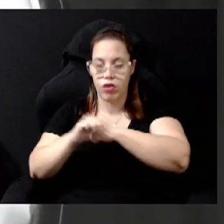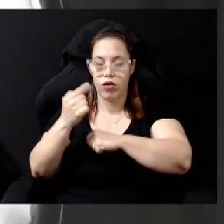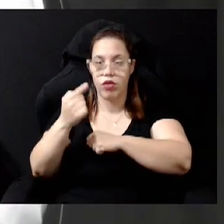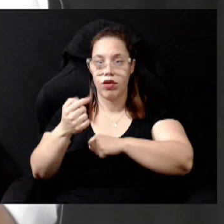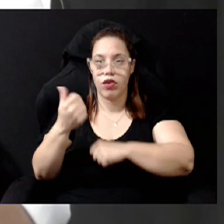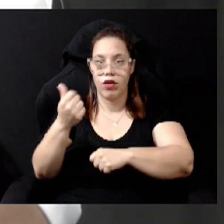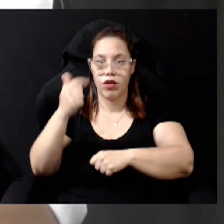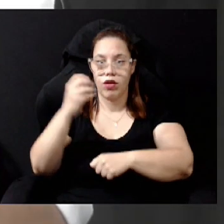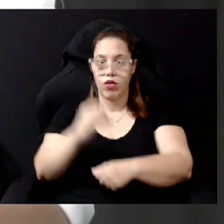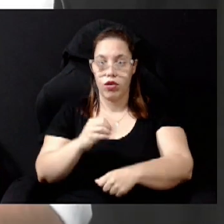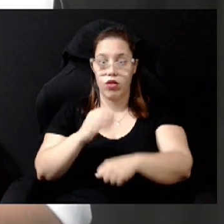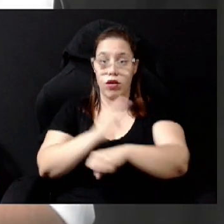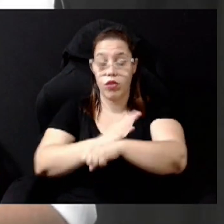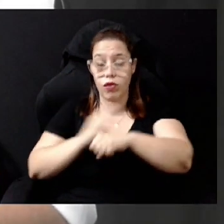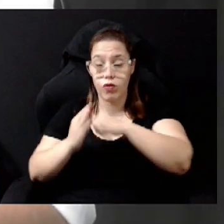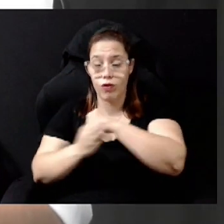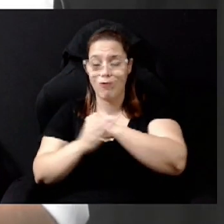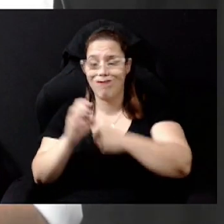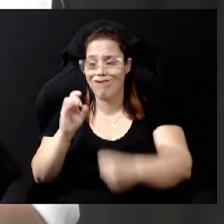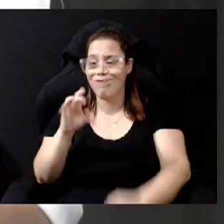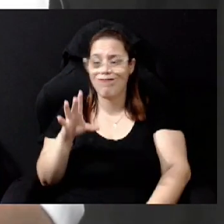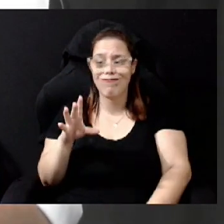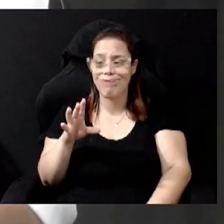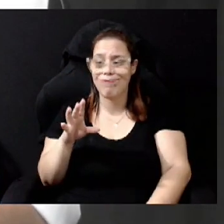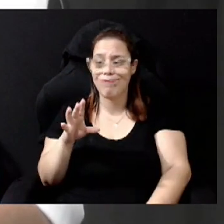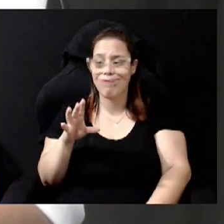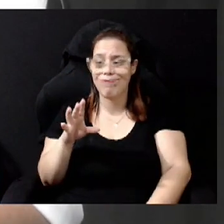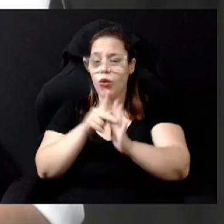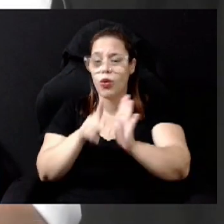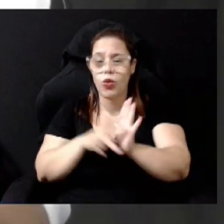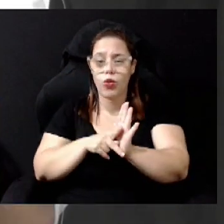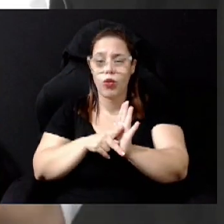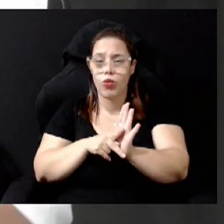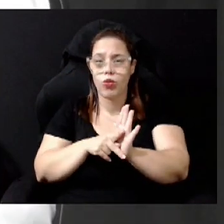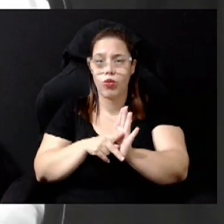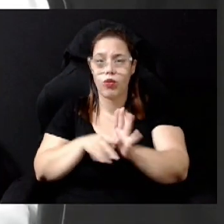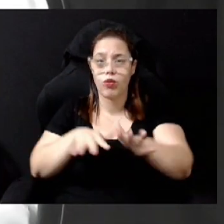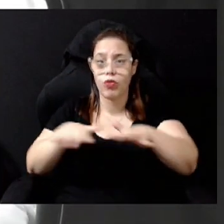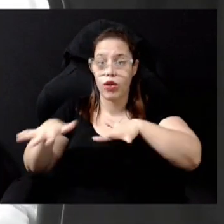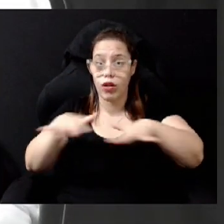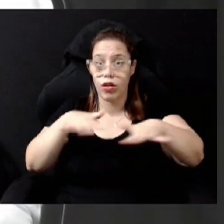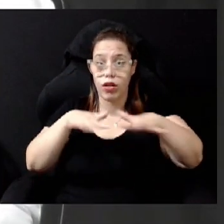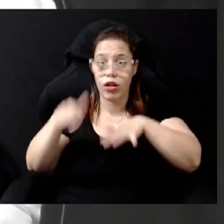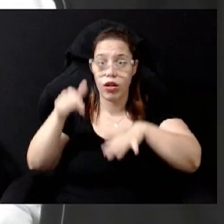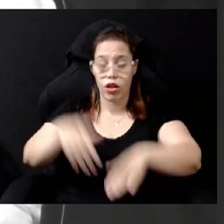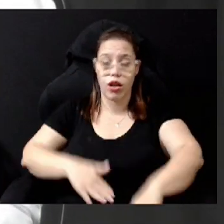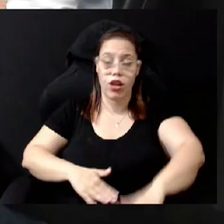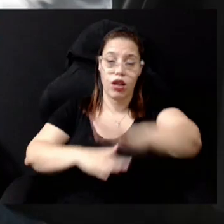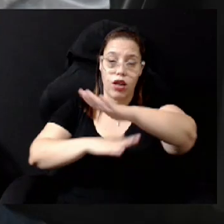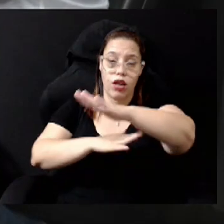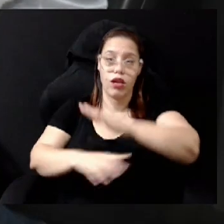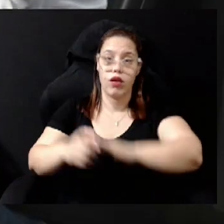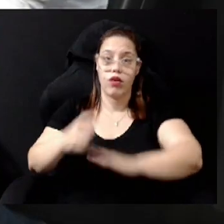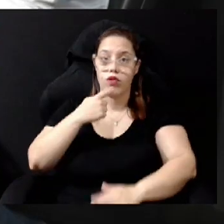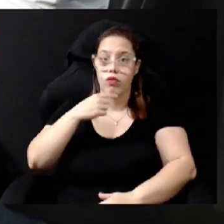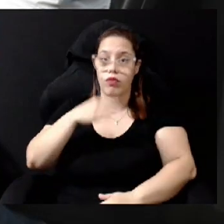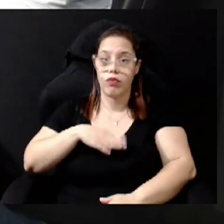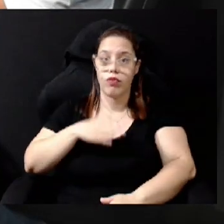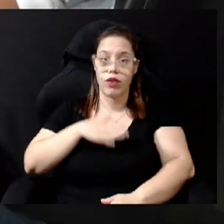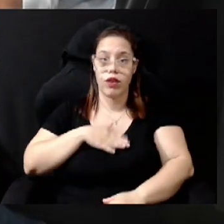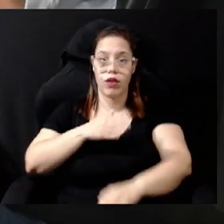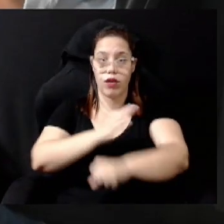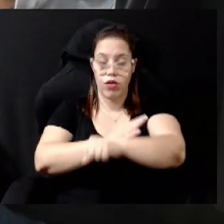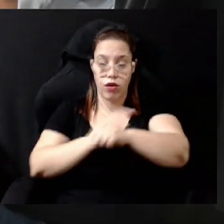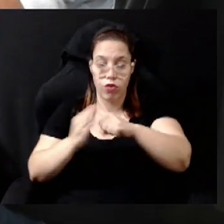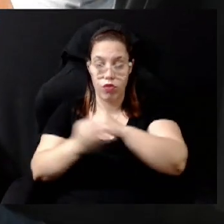bairros, só que, e todo o projeto percorreu seu trâmite legal aqui na Câmara Municipal. Que é o Meu Bairro Bem Melhor? Que é o Meu Bairro Bem Melhor, Tá.